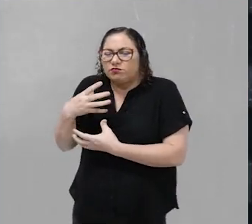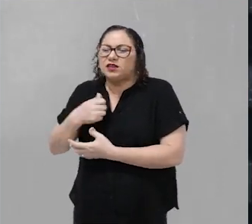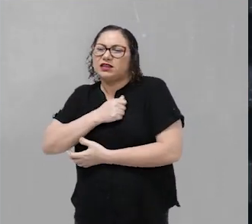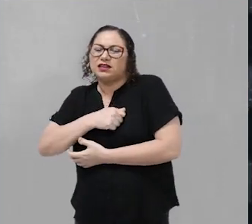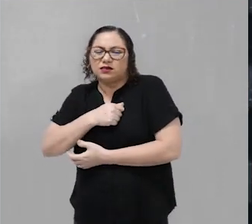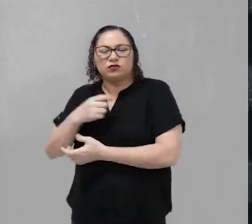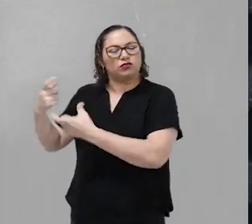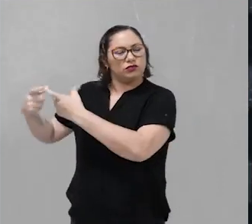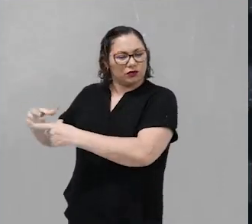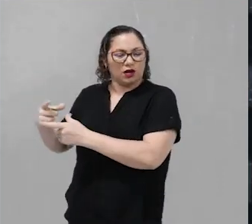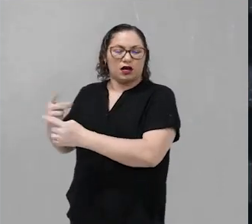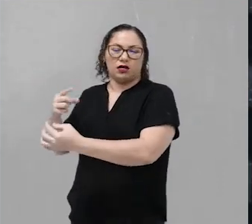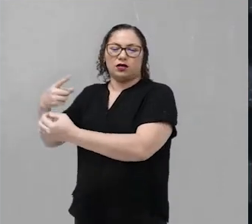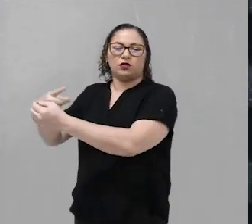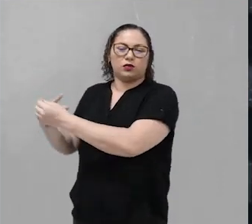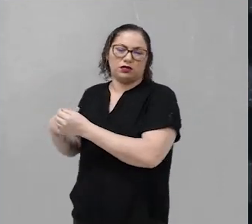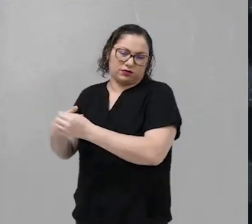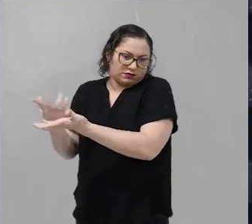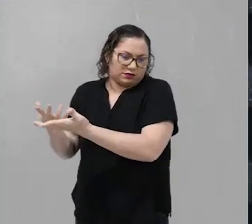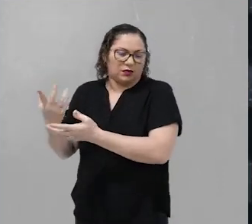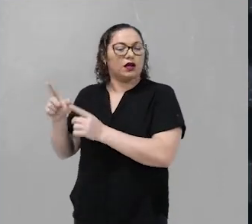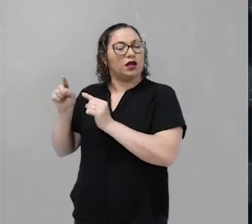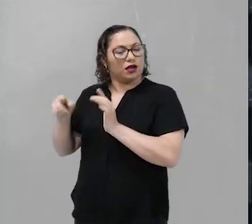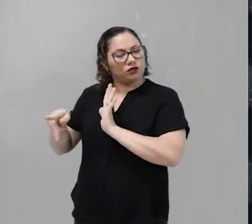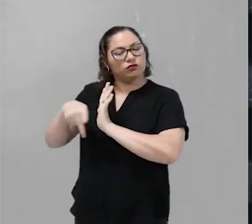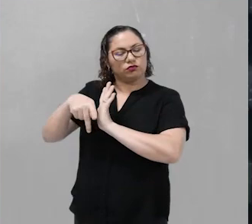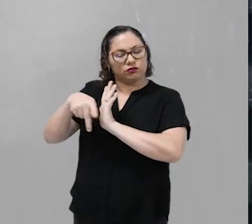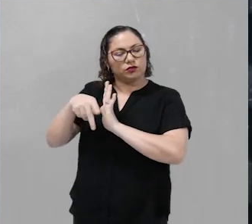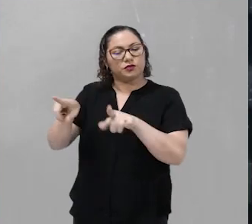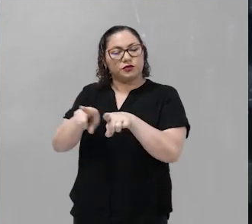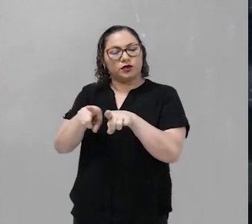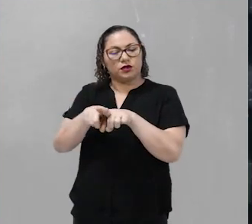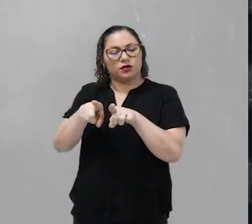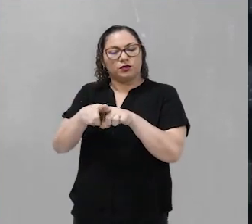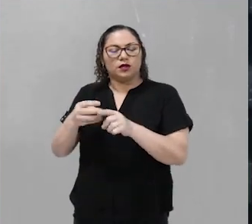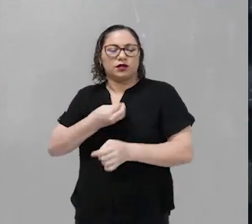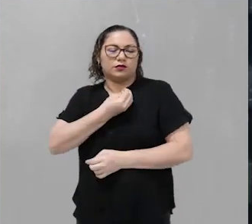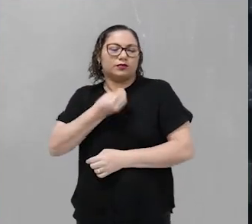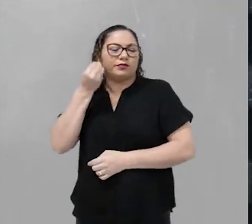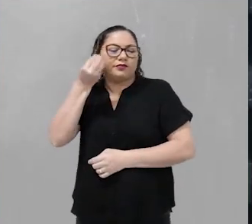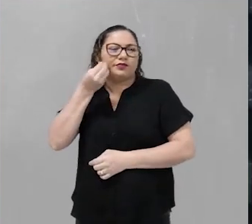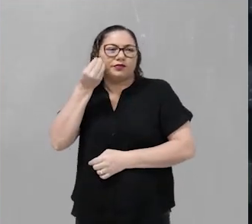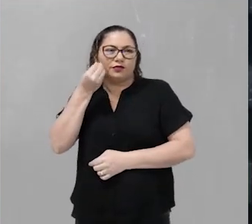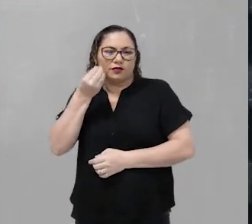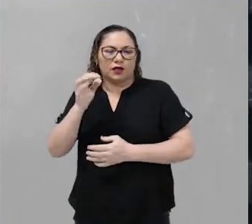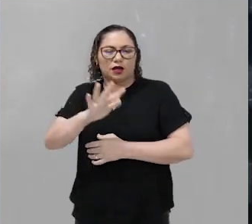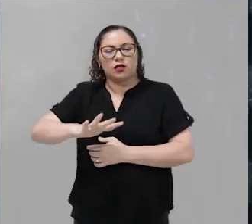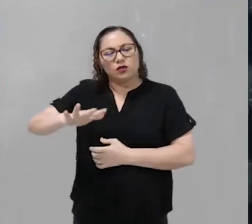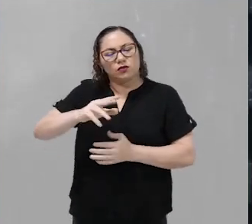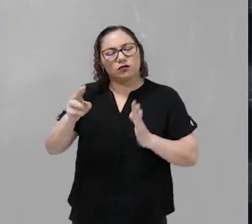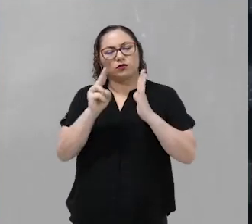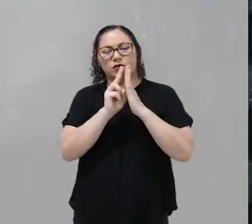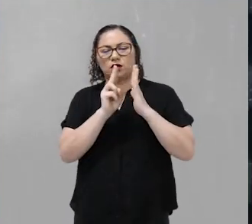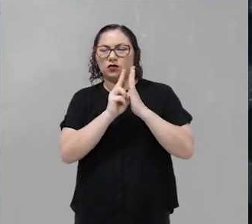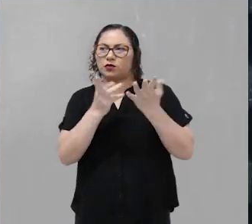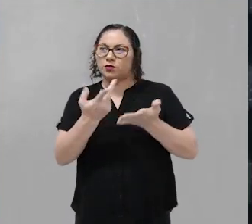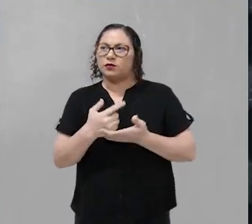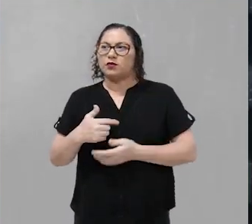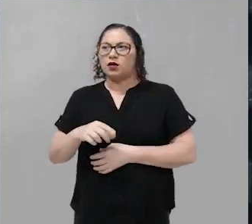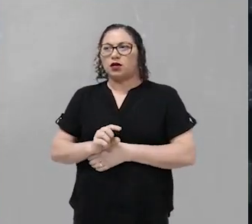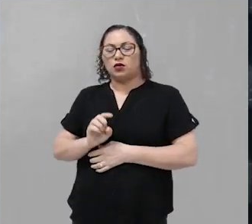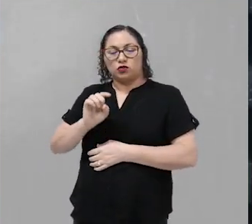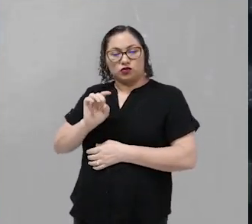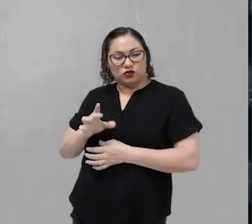município, da sua cidade, do interior. Então, tudo isso faz parte também dessa vivência do espaço urbano. Ele não é um espaço